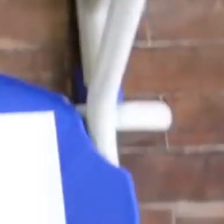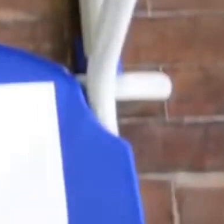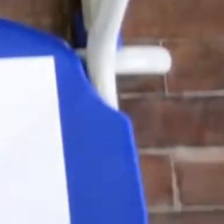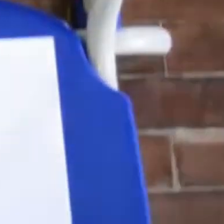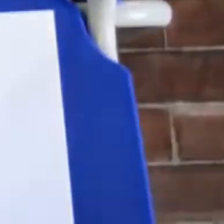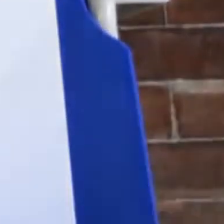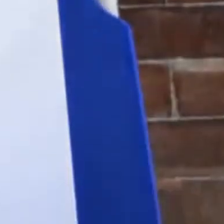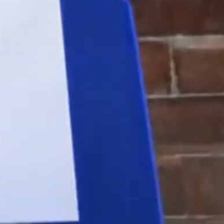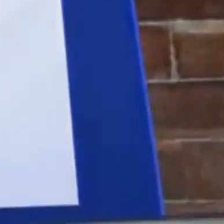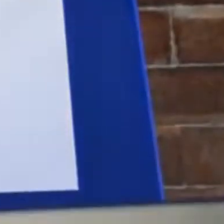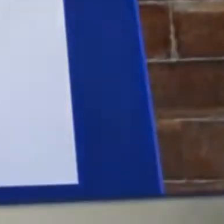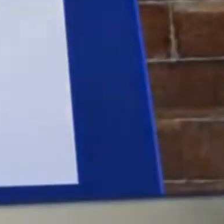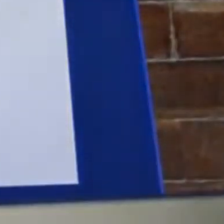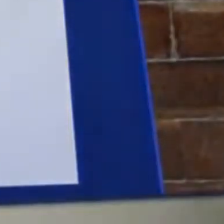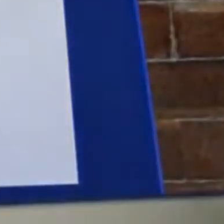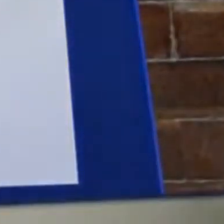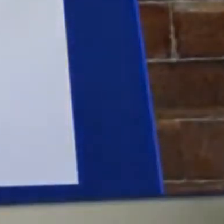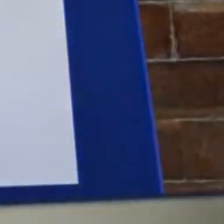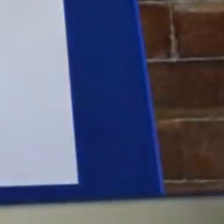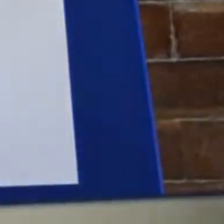Porque às vezes eu me achava tão estranho.